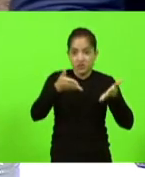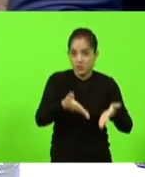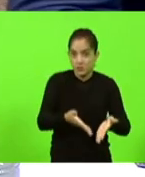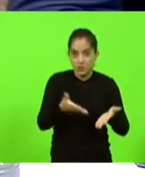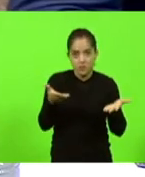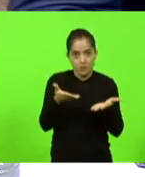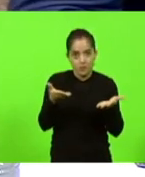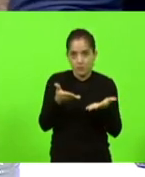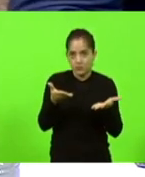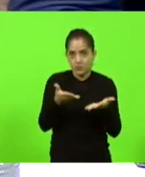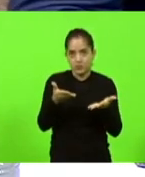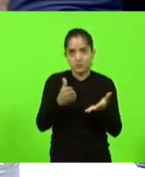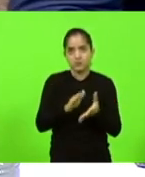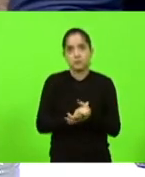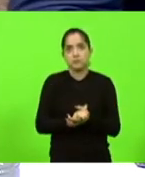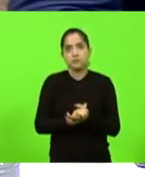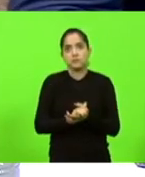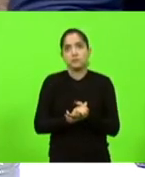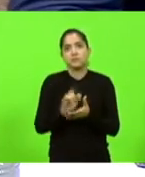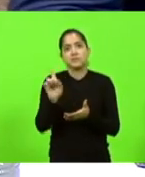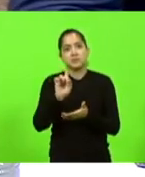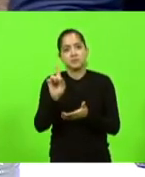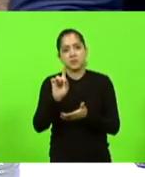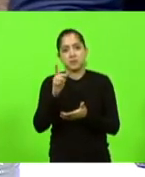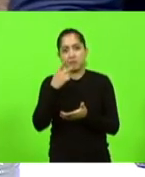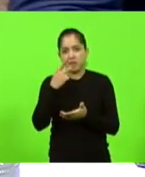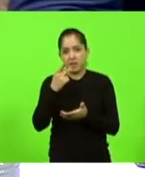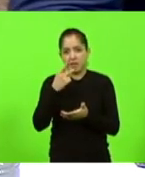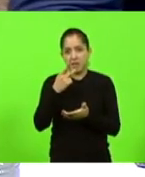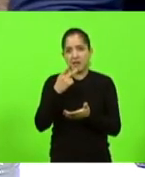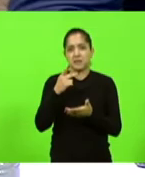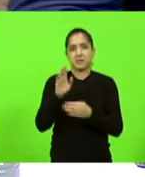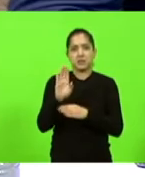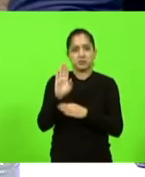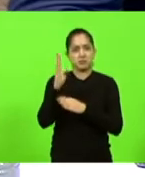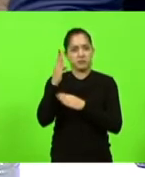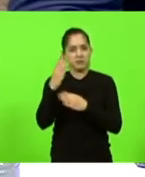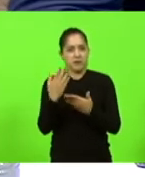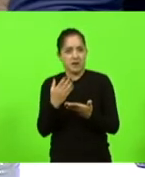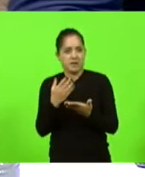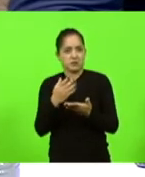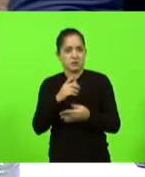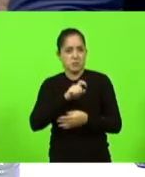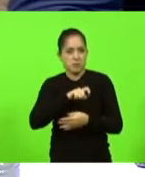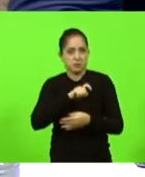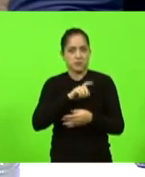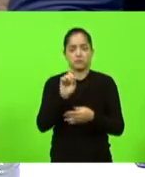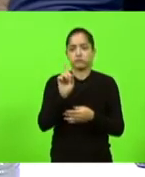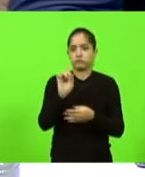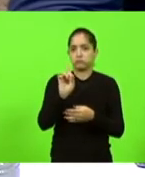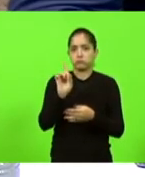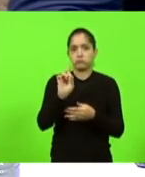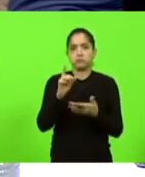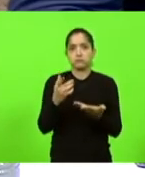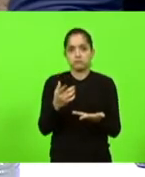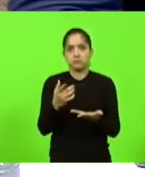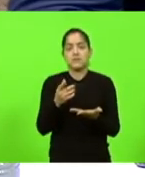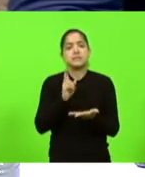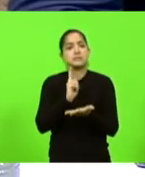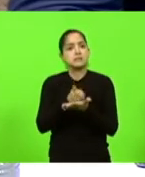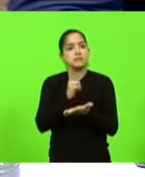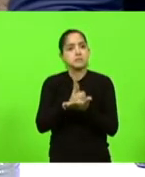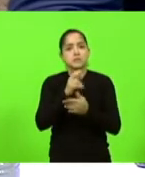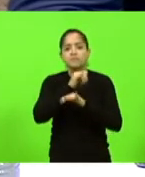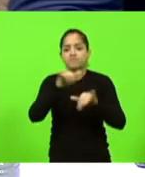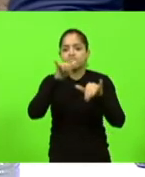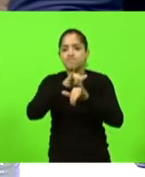aprovando de forma soldada. Então, não, falar que eu estou agindo de leviandade, não. E eu vou sim, deputado Marcos Vieira, sempre divulgar